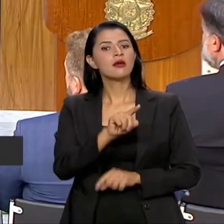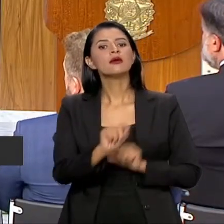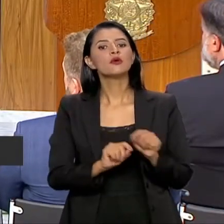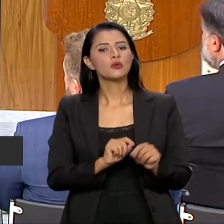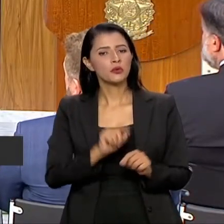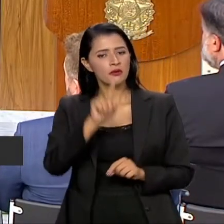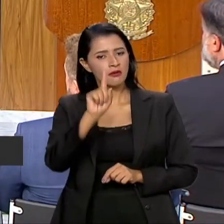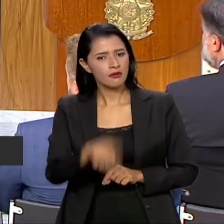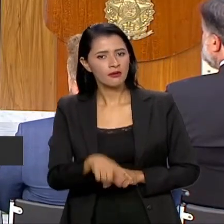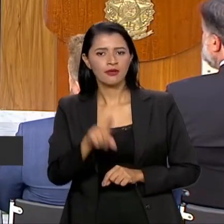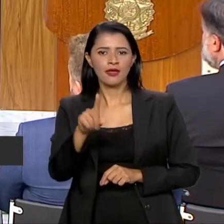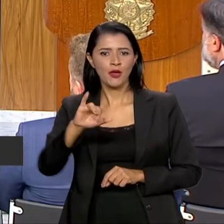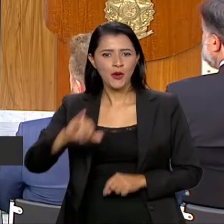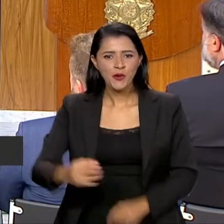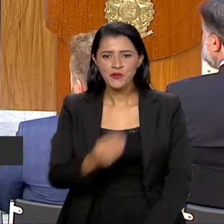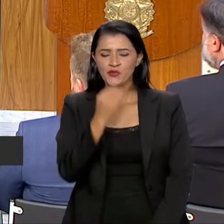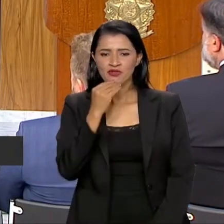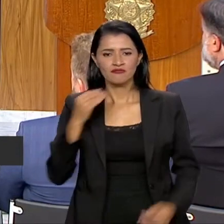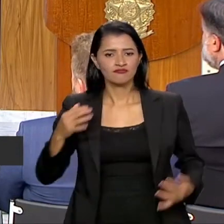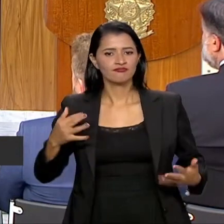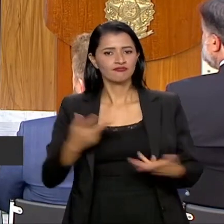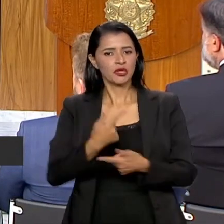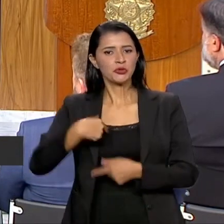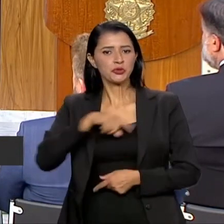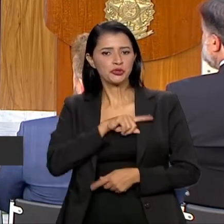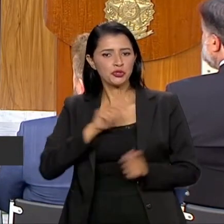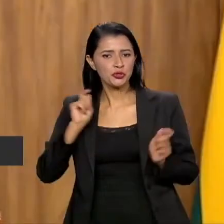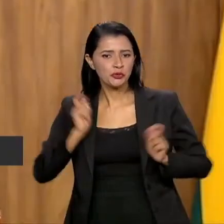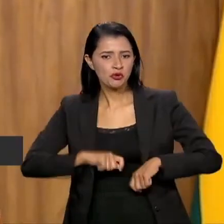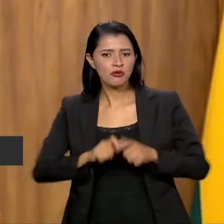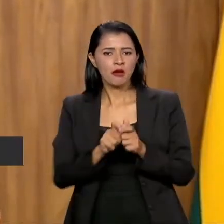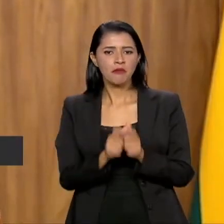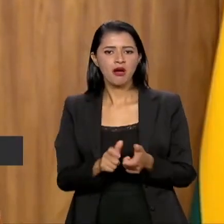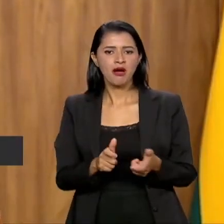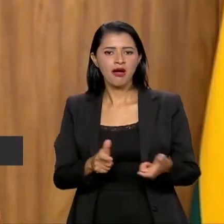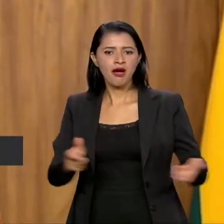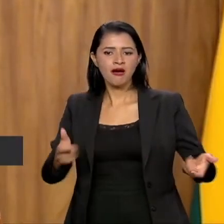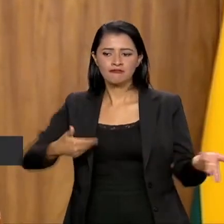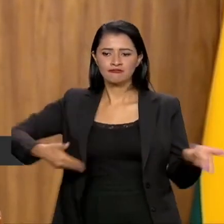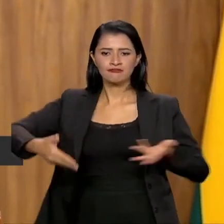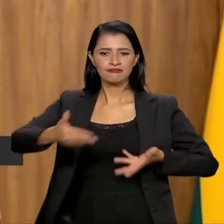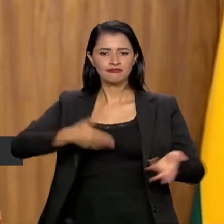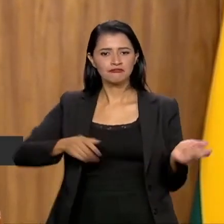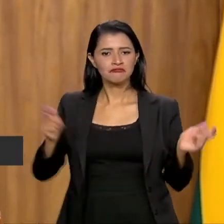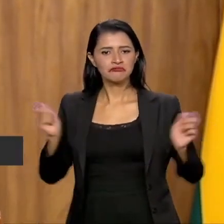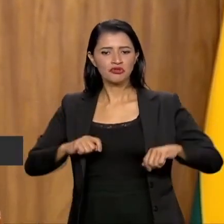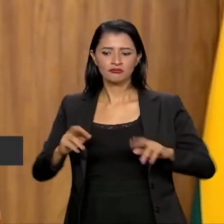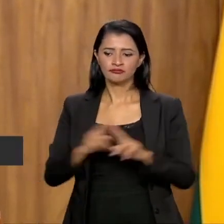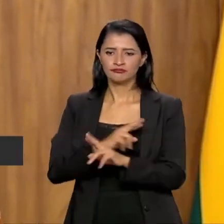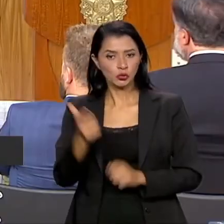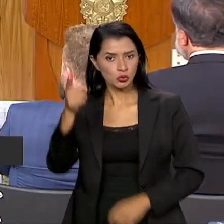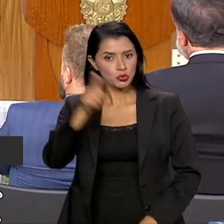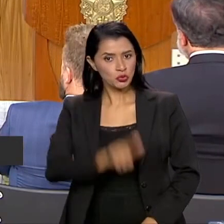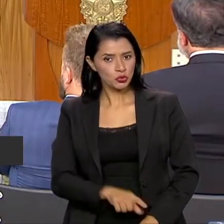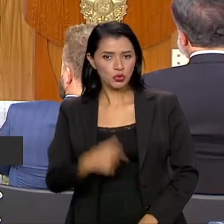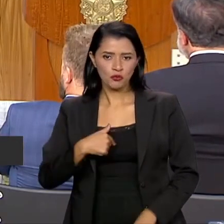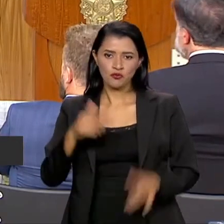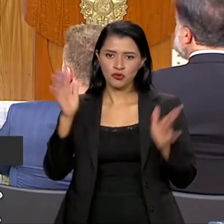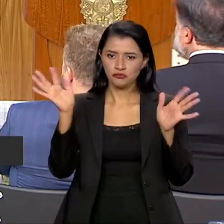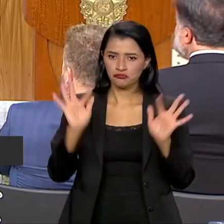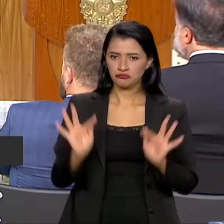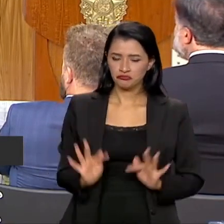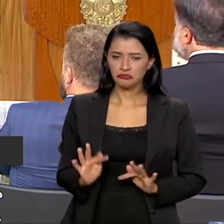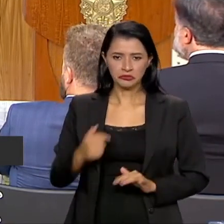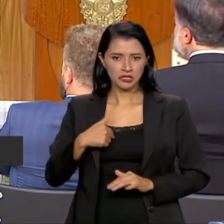uma fantástica oportunidade para podermos expandir ainda mais a nossa relação bilateral. Estou muito